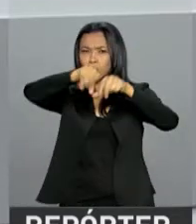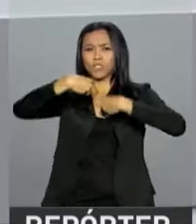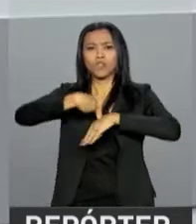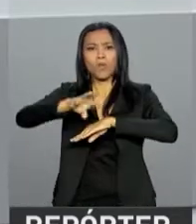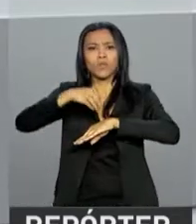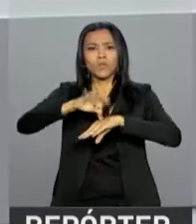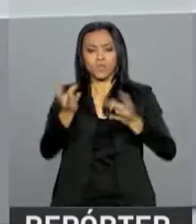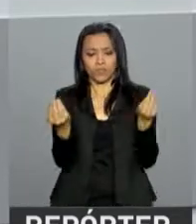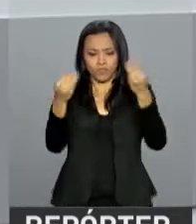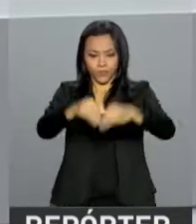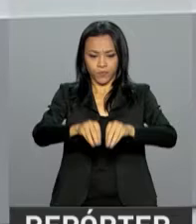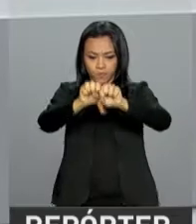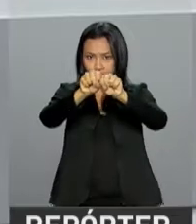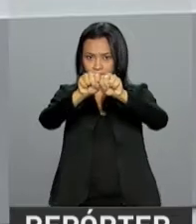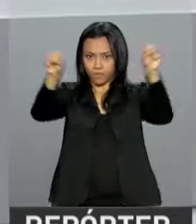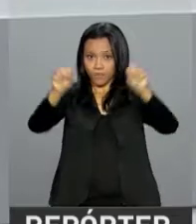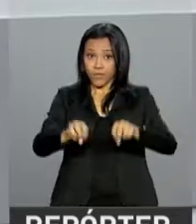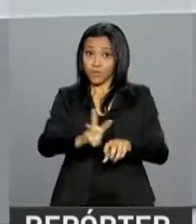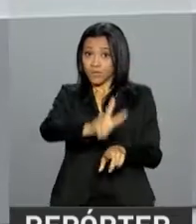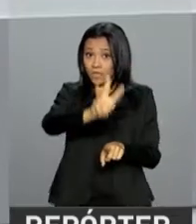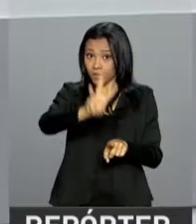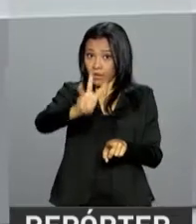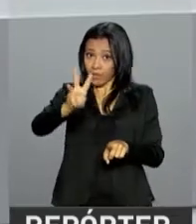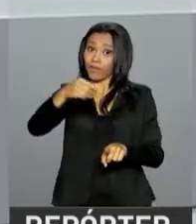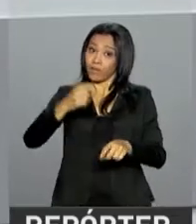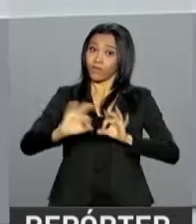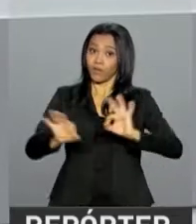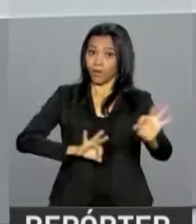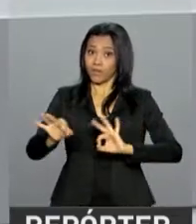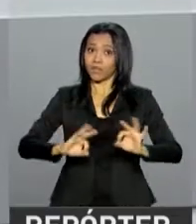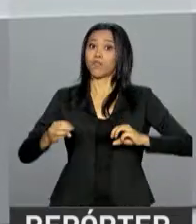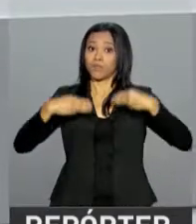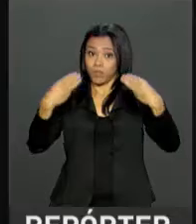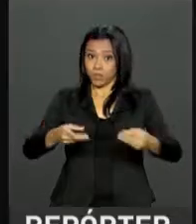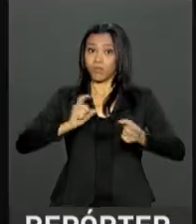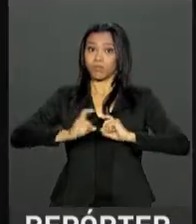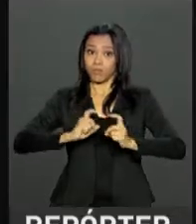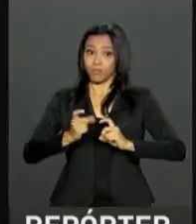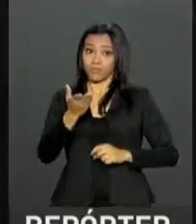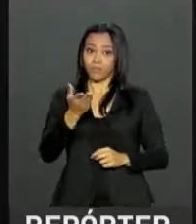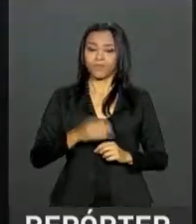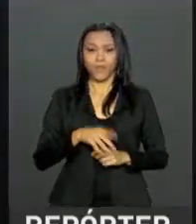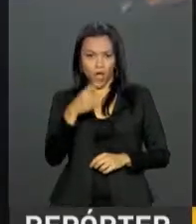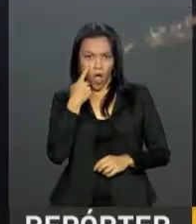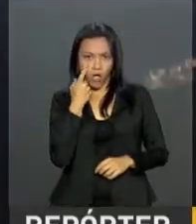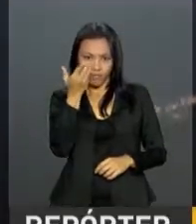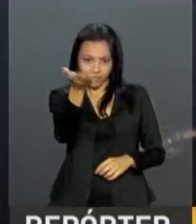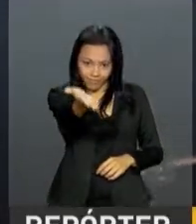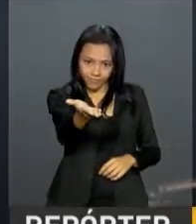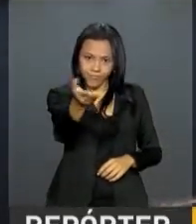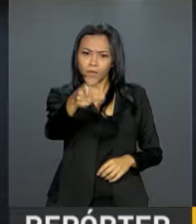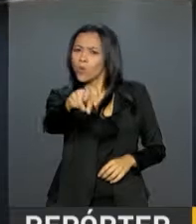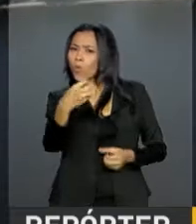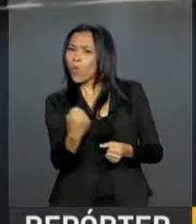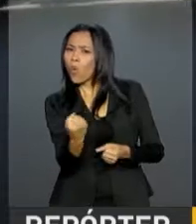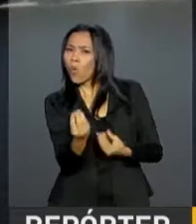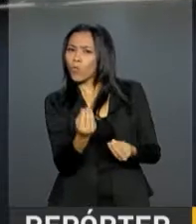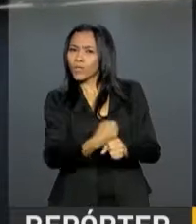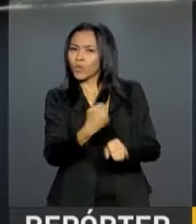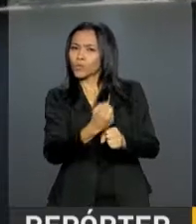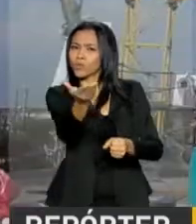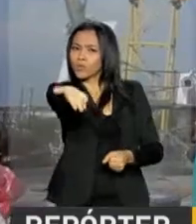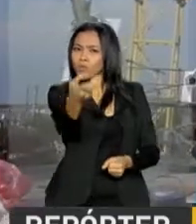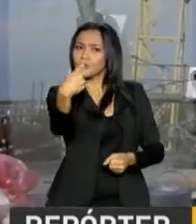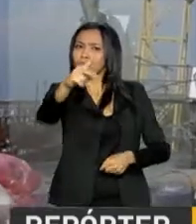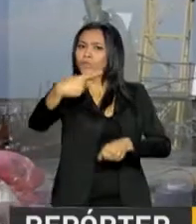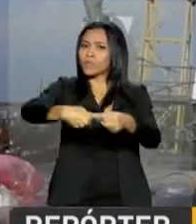consulta no painel de obras, lançado pelo Ministério do Planejamento. Que tal saber como anda aquela obra do seu